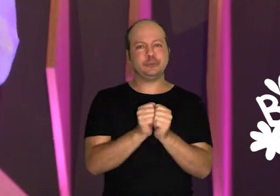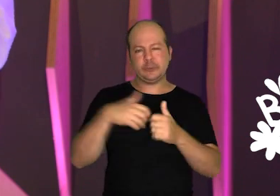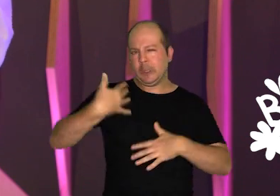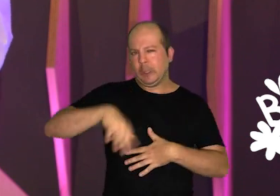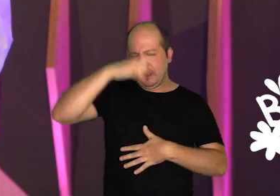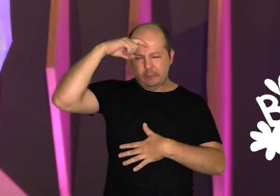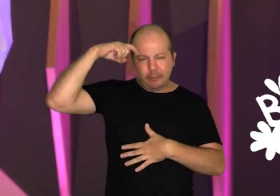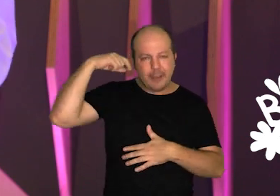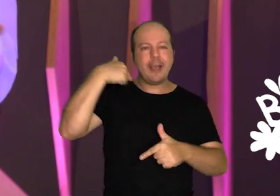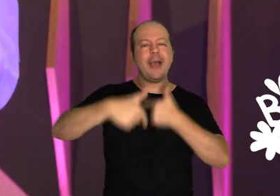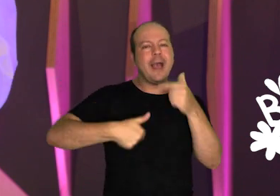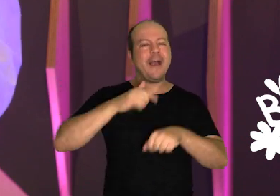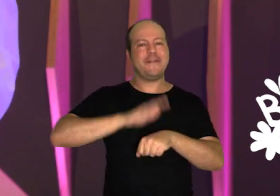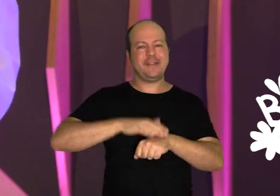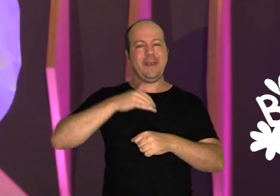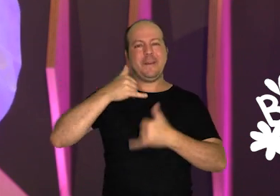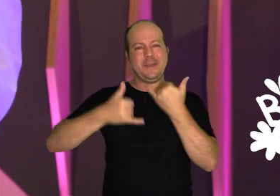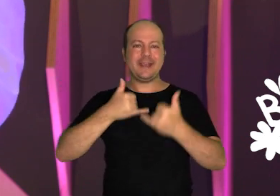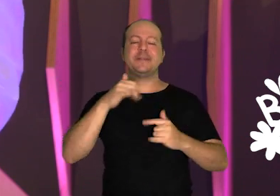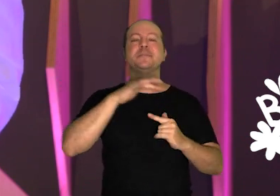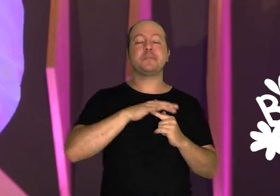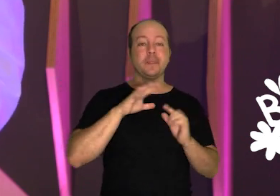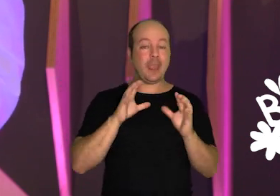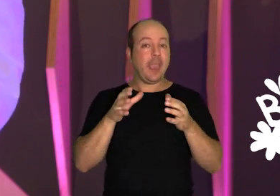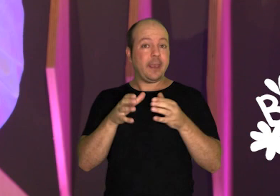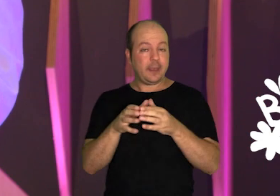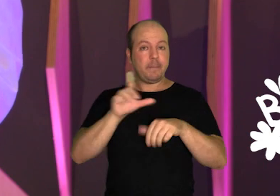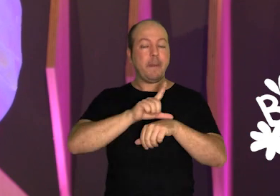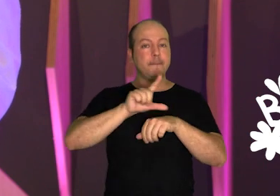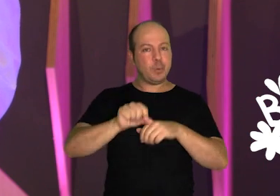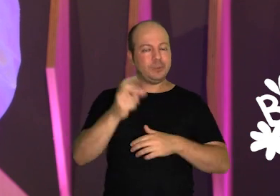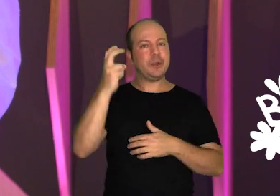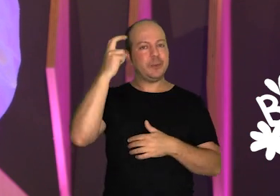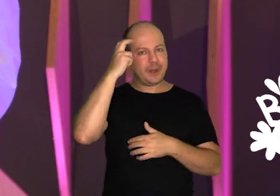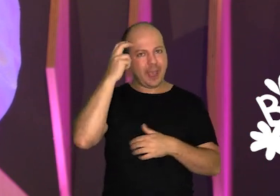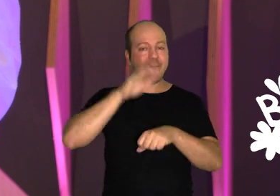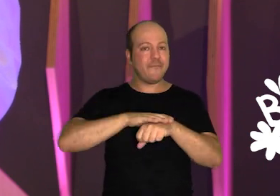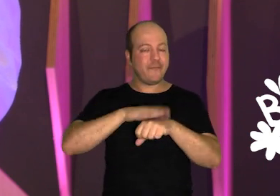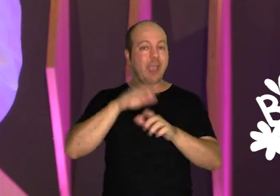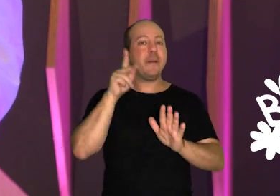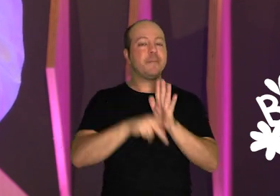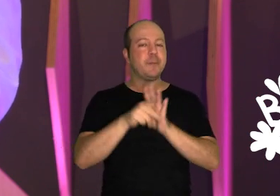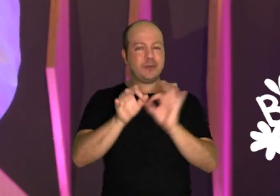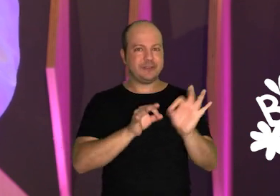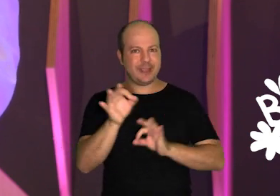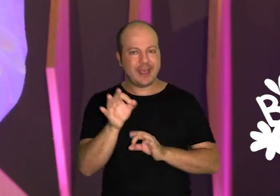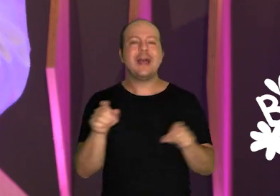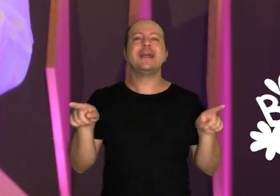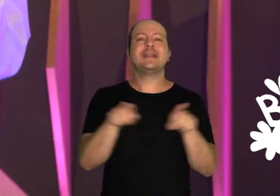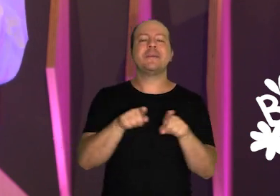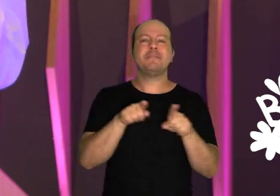nesta realização do Brincando na Praça. Toda a equipe da Muda Cultural, realizadora do projeto, e